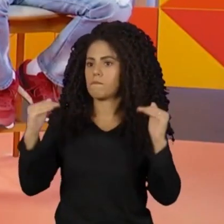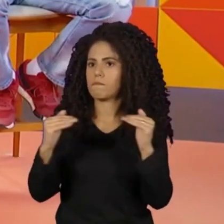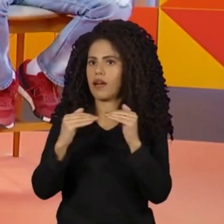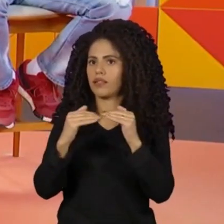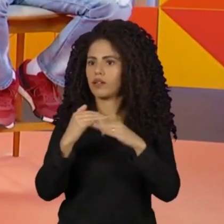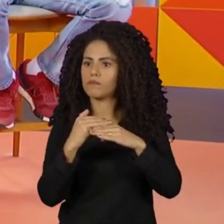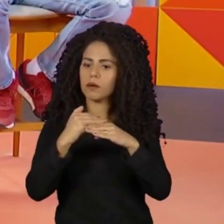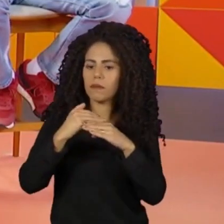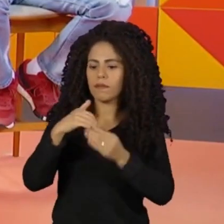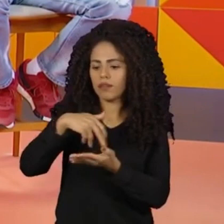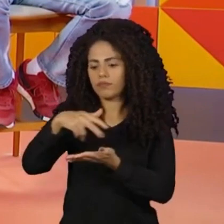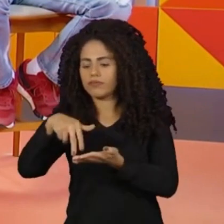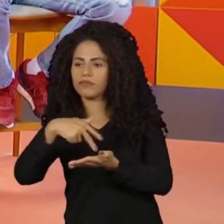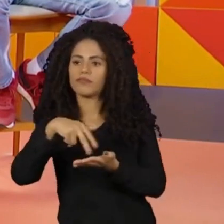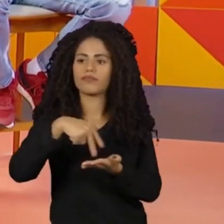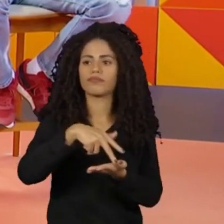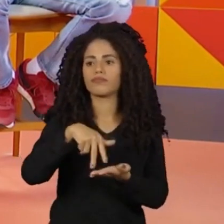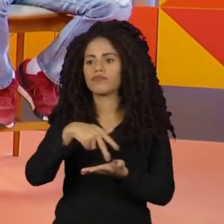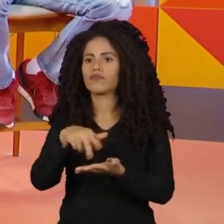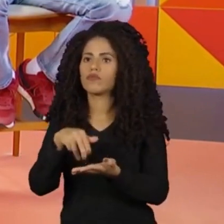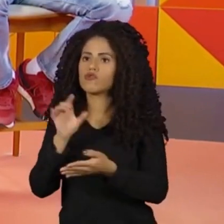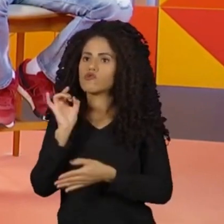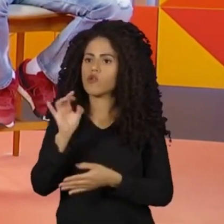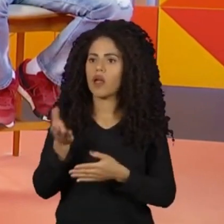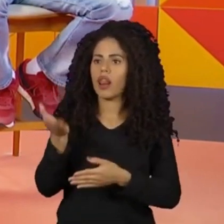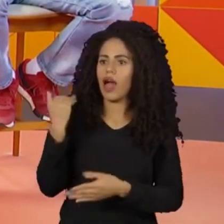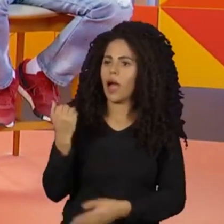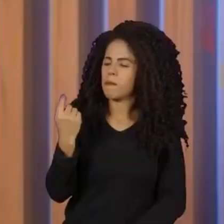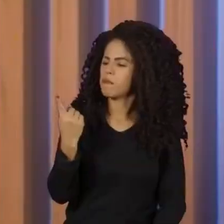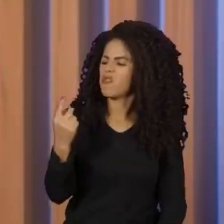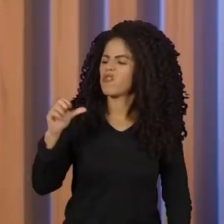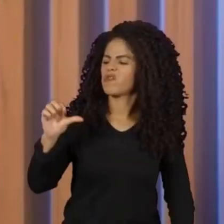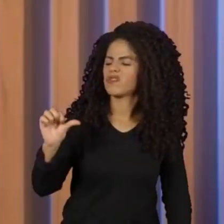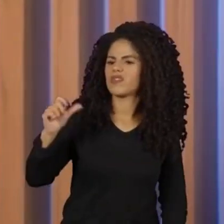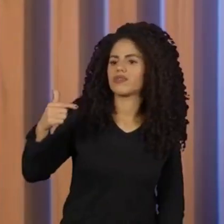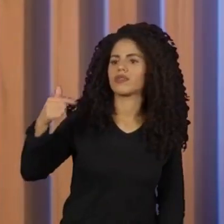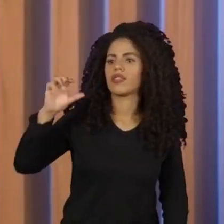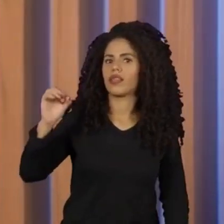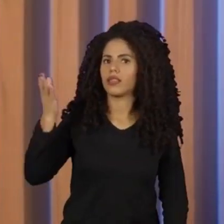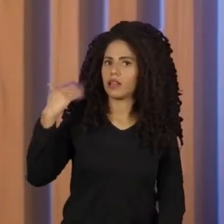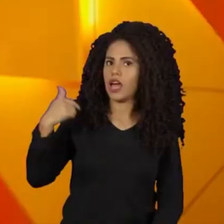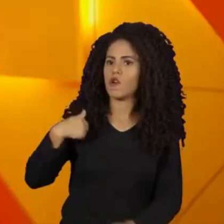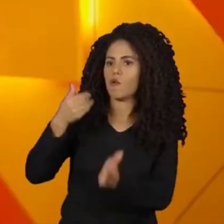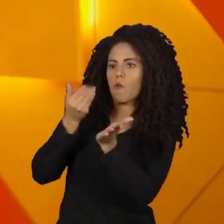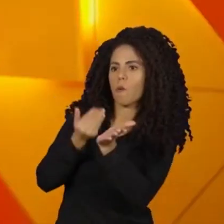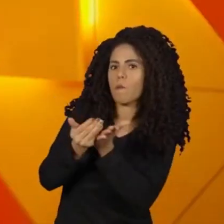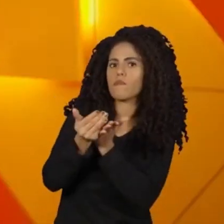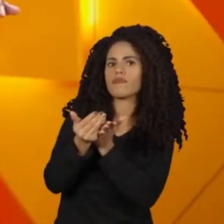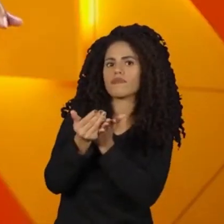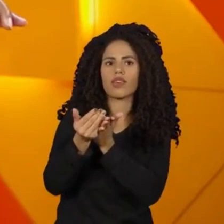balance melodia sem isso não vai entrar num baile Black isso em 1980 Meus Primeiros bailinhos